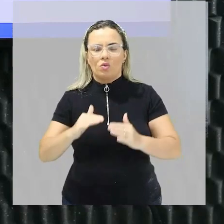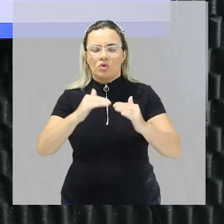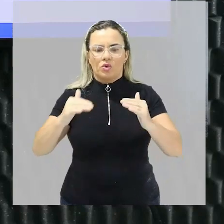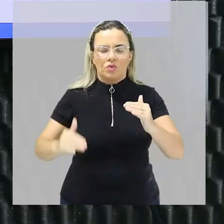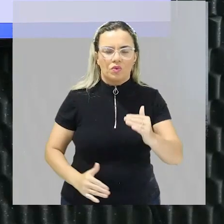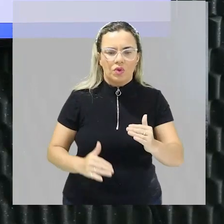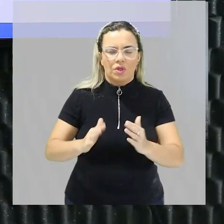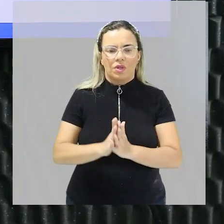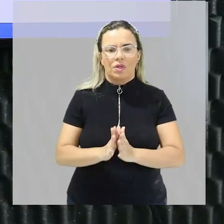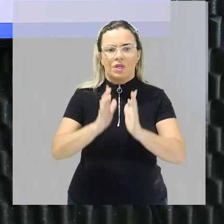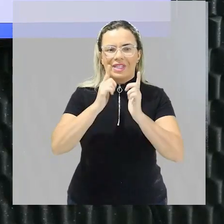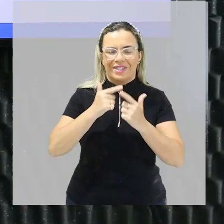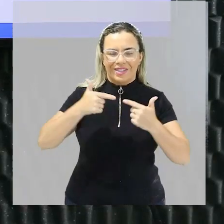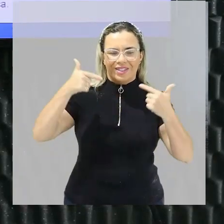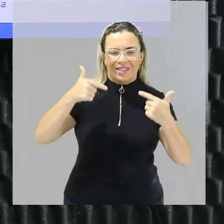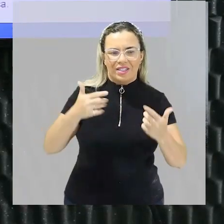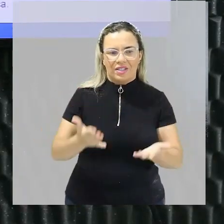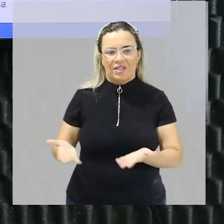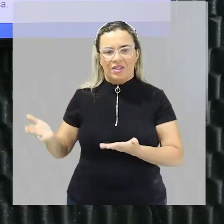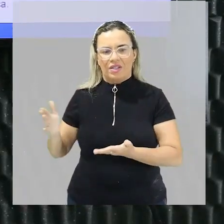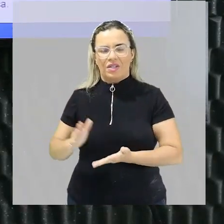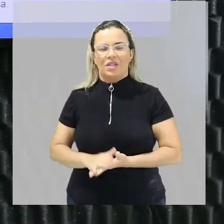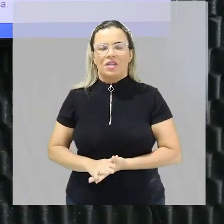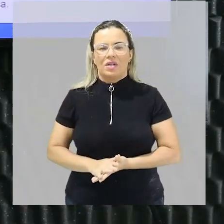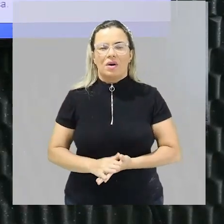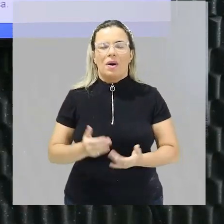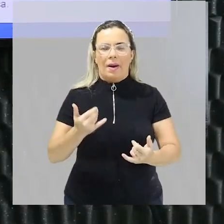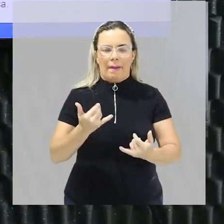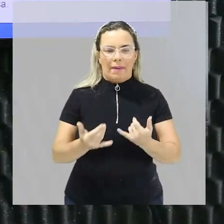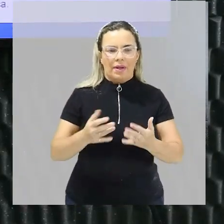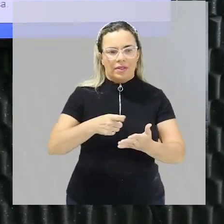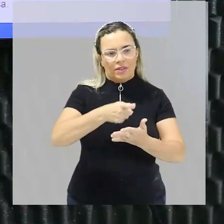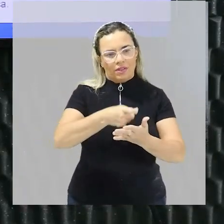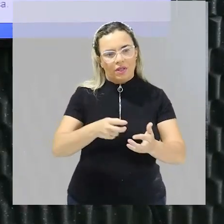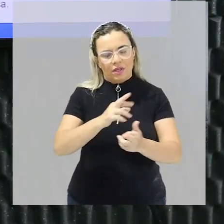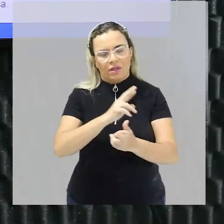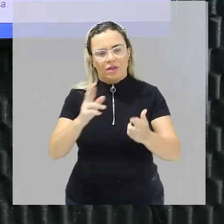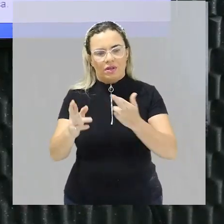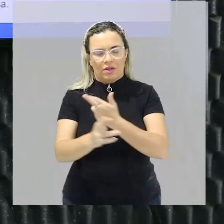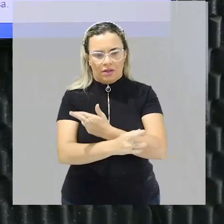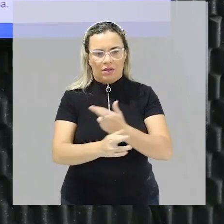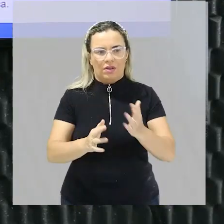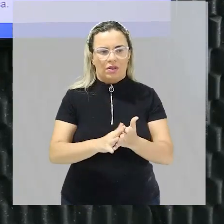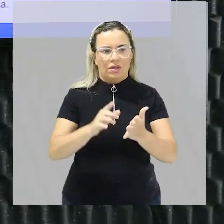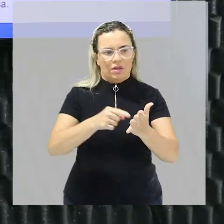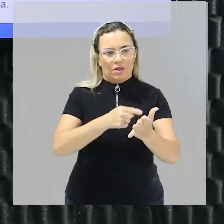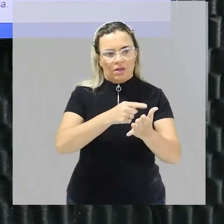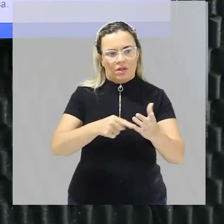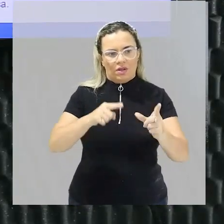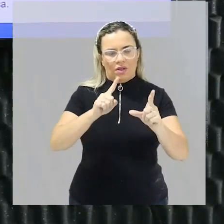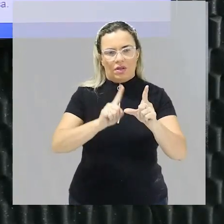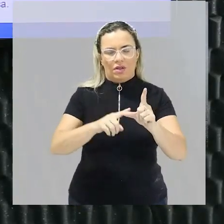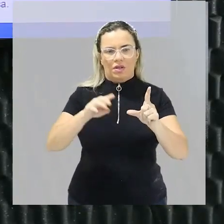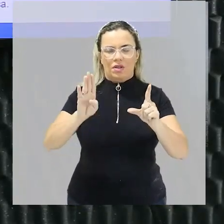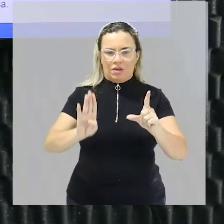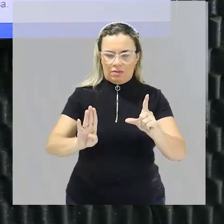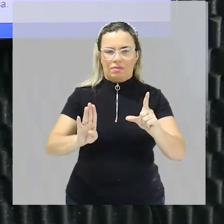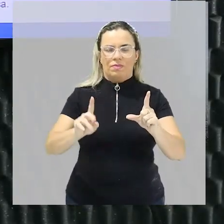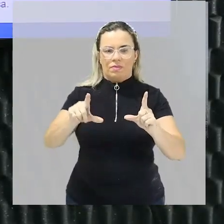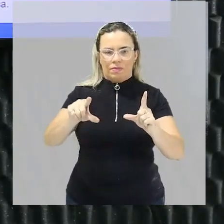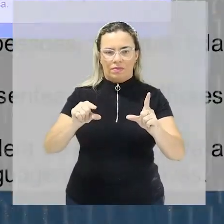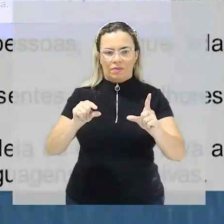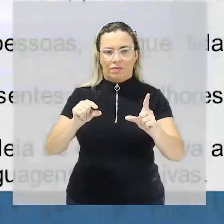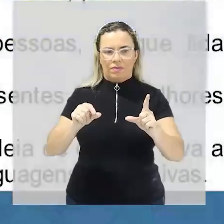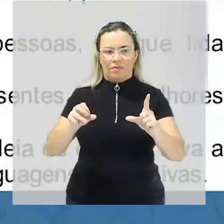nós temos, tá, algo que está um pouco mais parecido com o texto. Tá? Então aqui nós vamos marcar a letra B, marque para você letra